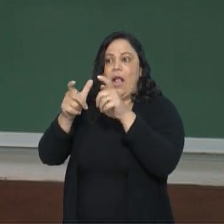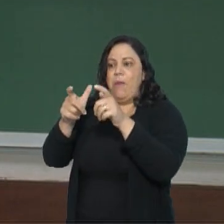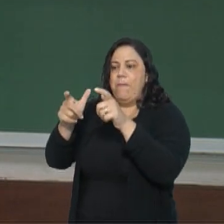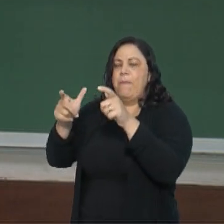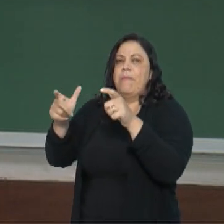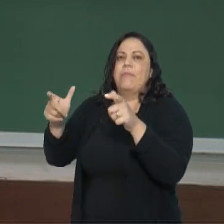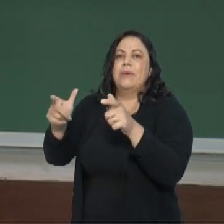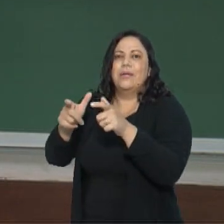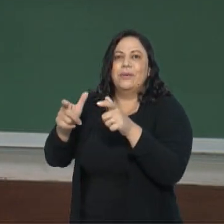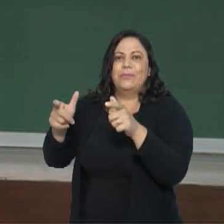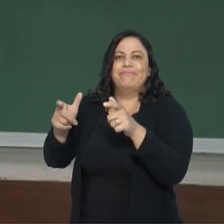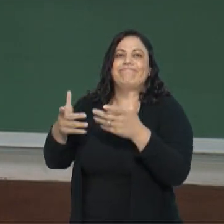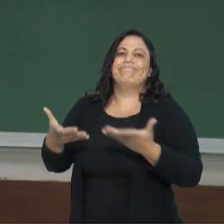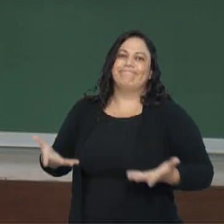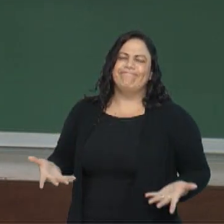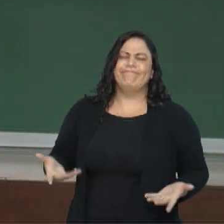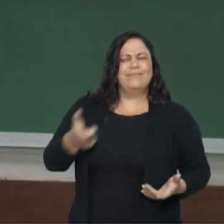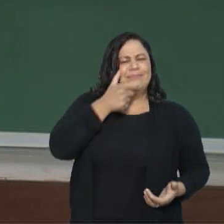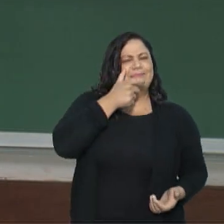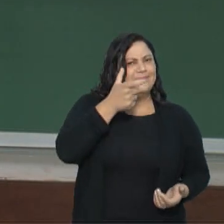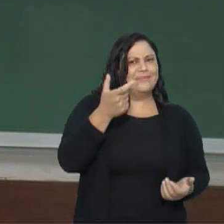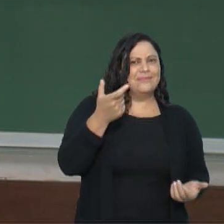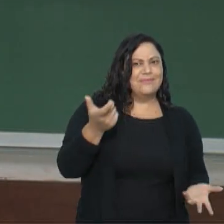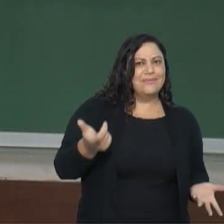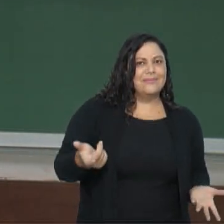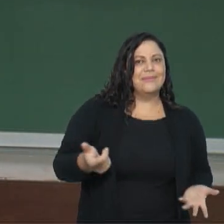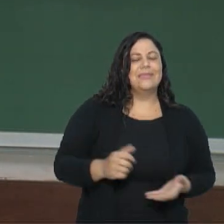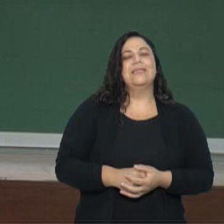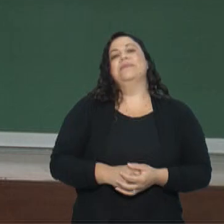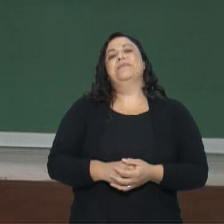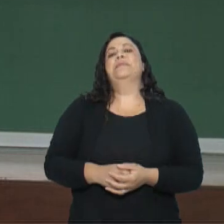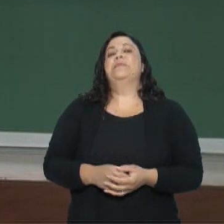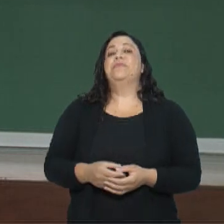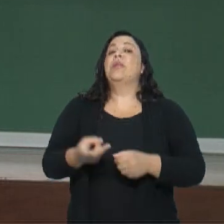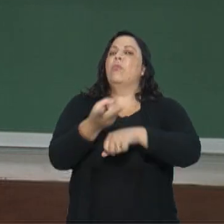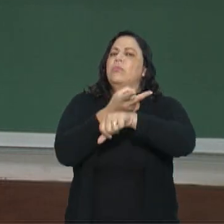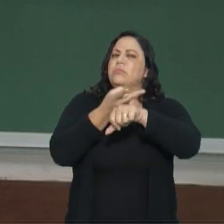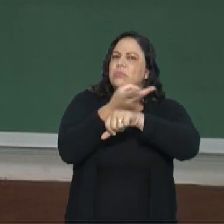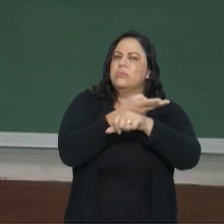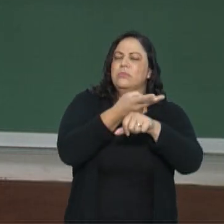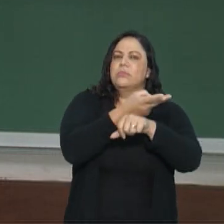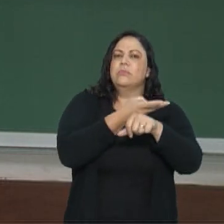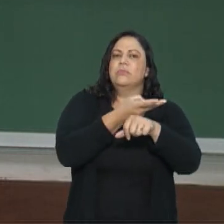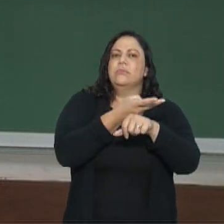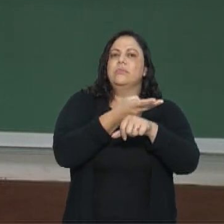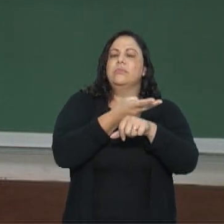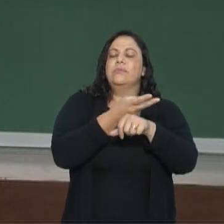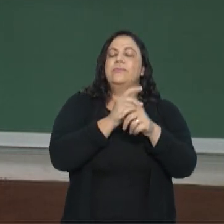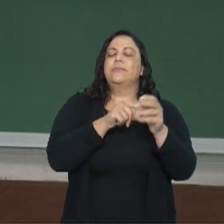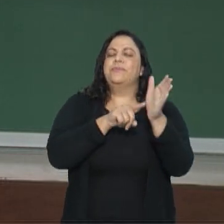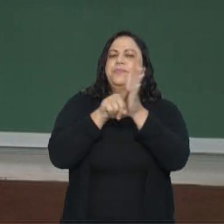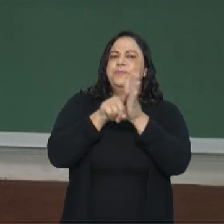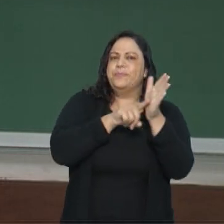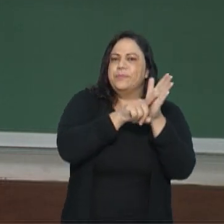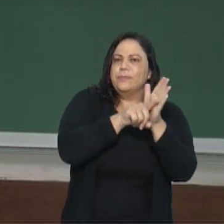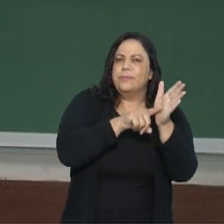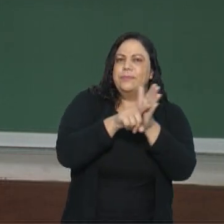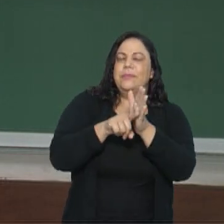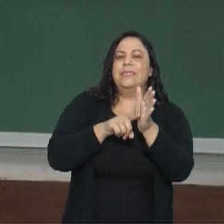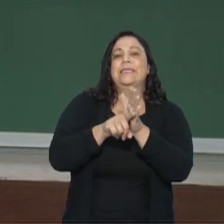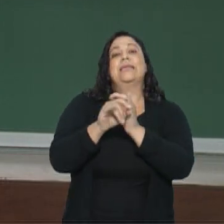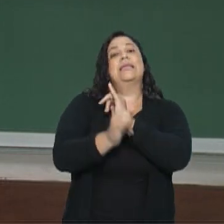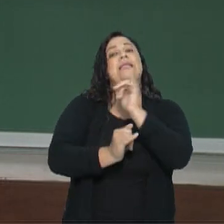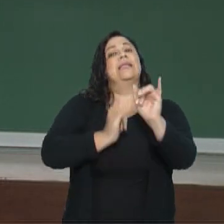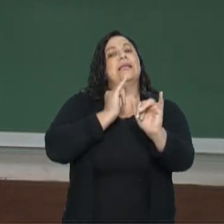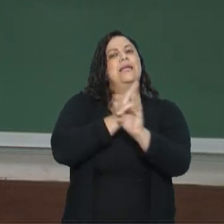é maior. Interessante, né? Procure na internet vários sites que